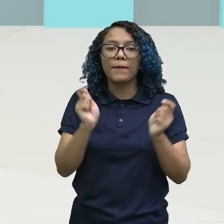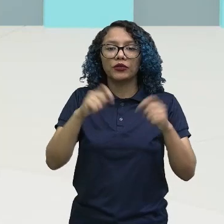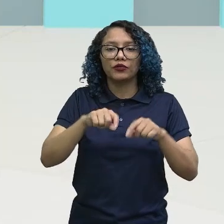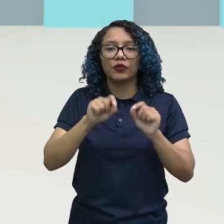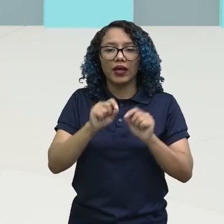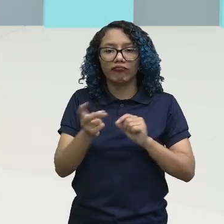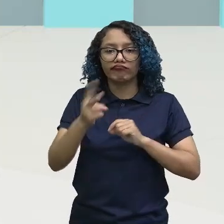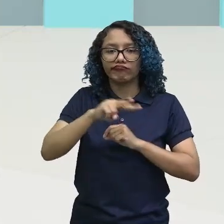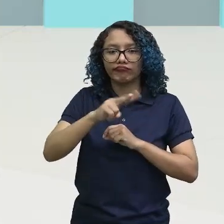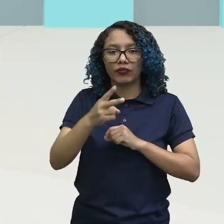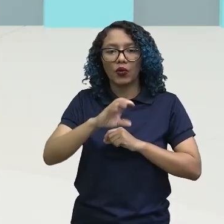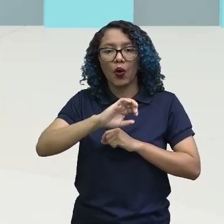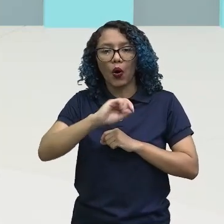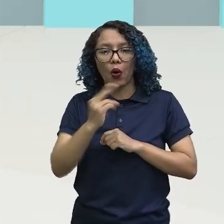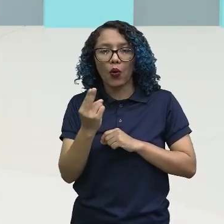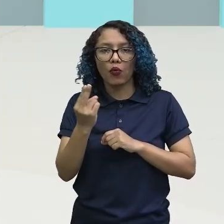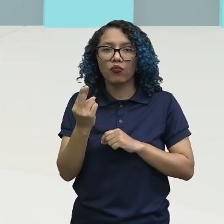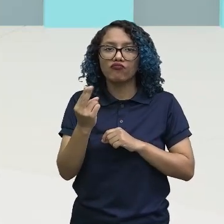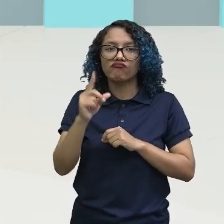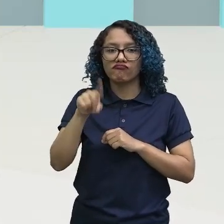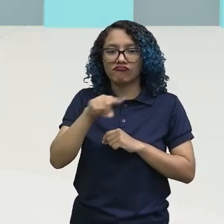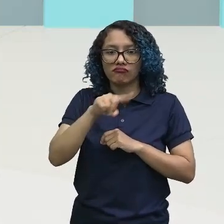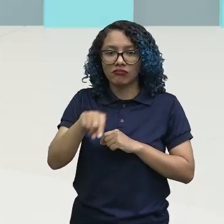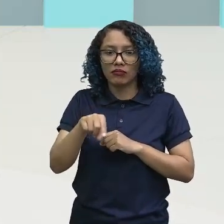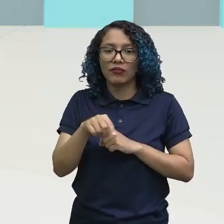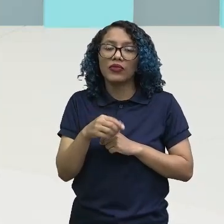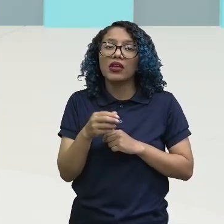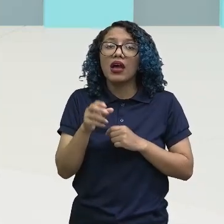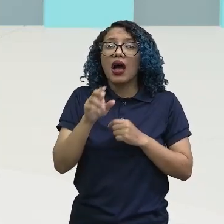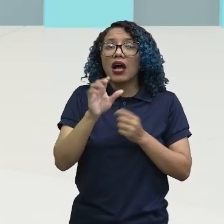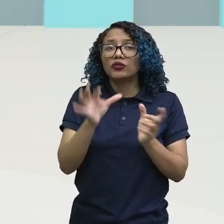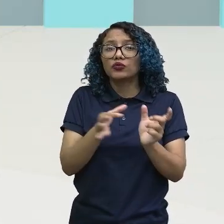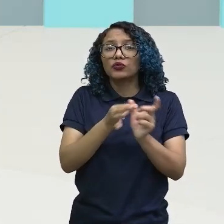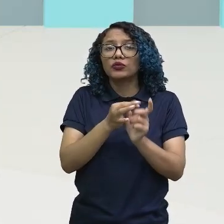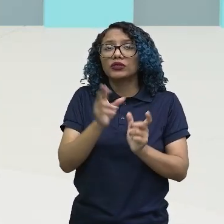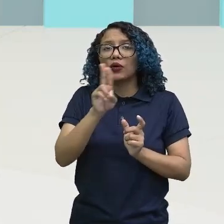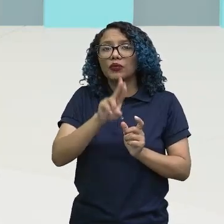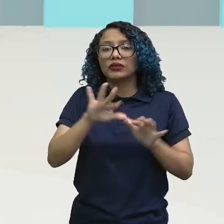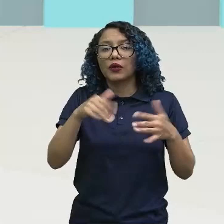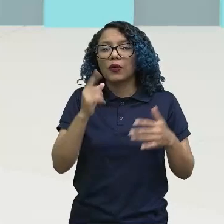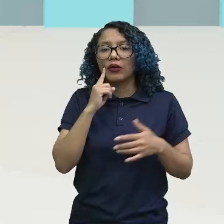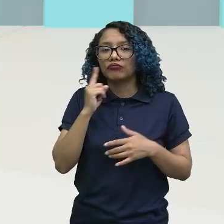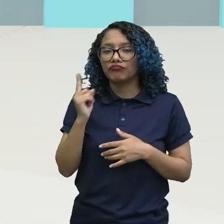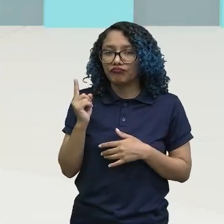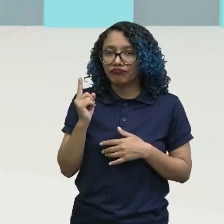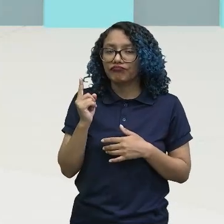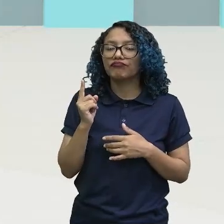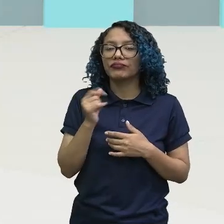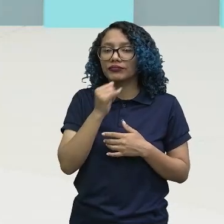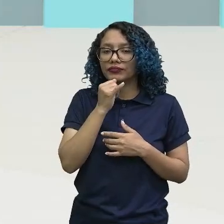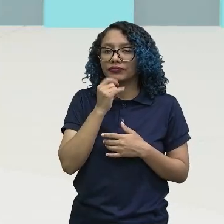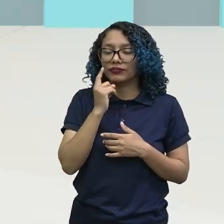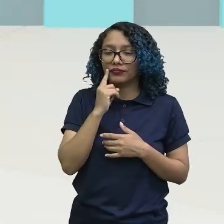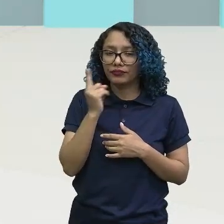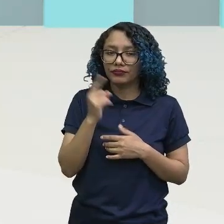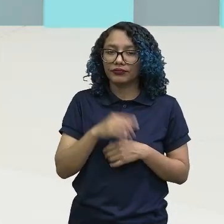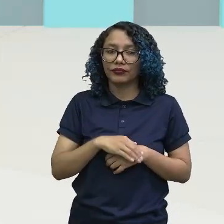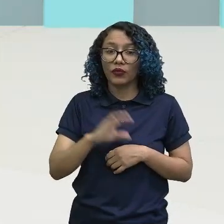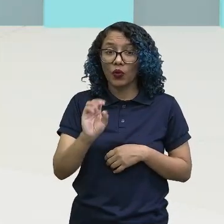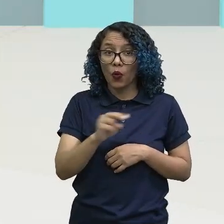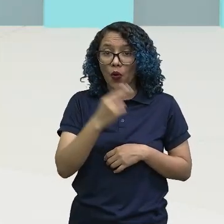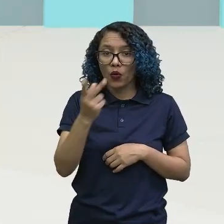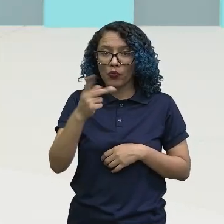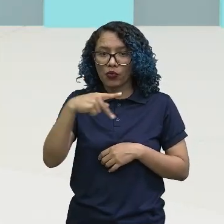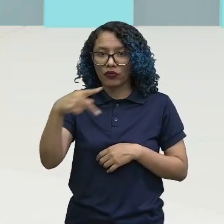as principais conjunções são quer, ora, ou. Vamos ver o exemplo. Ou o professor